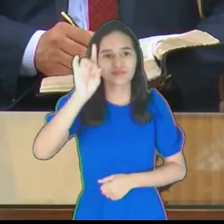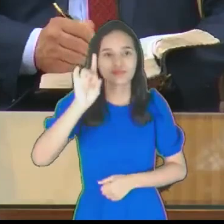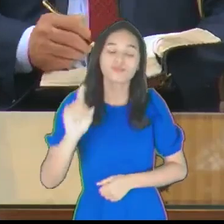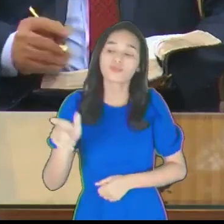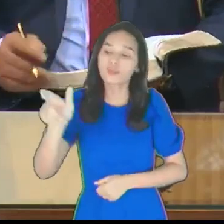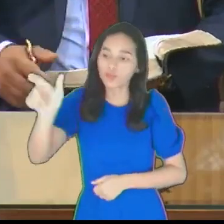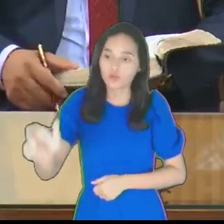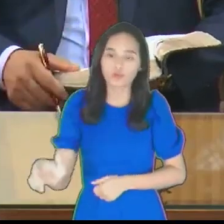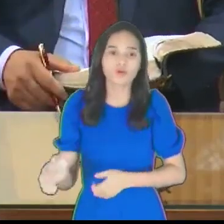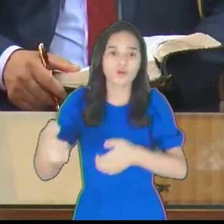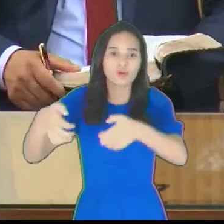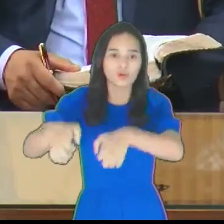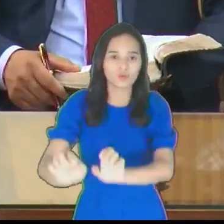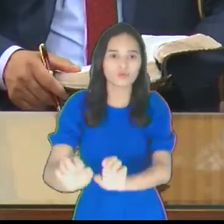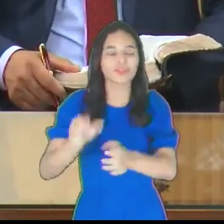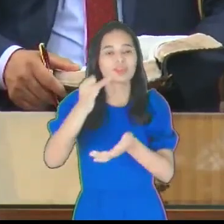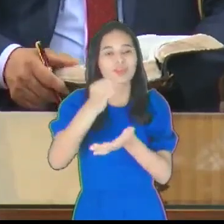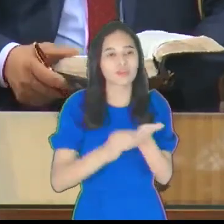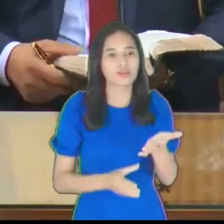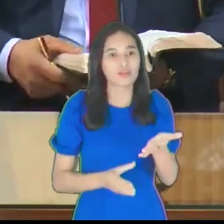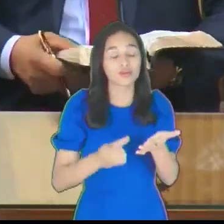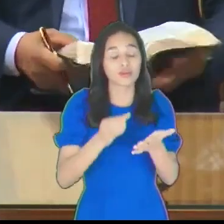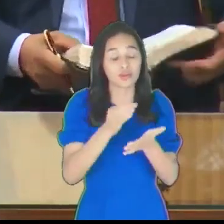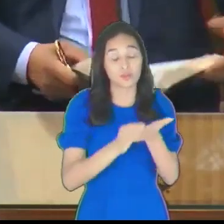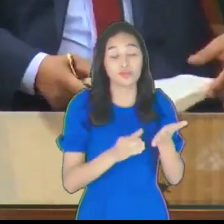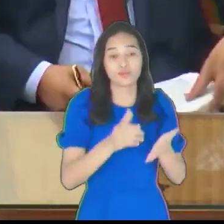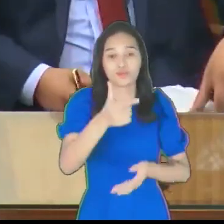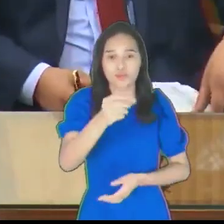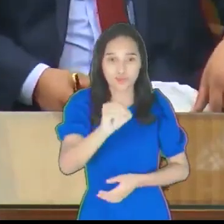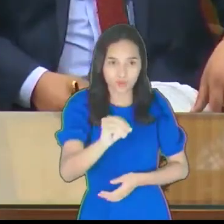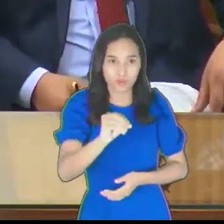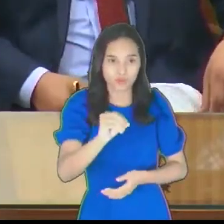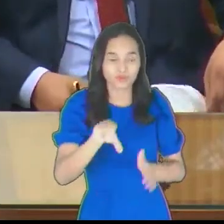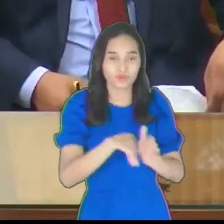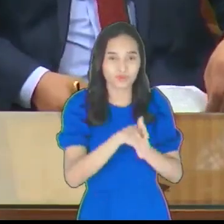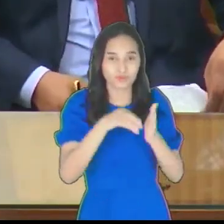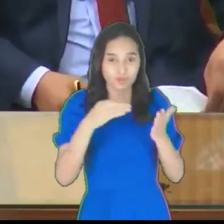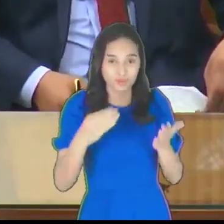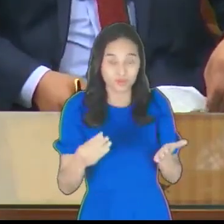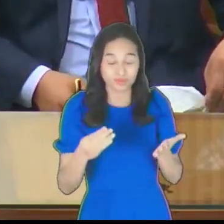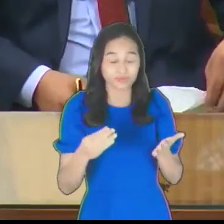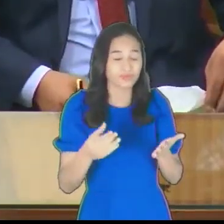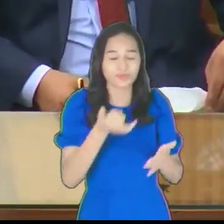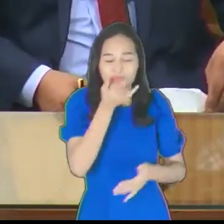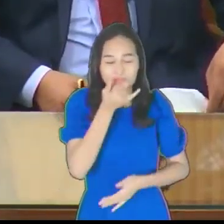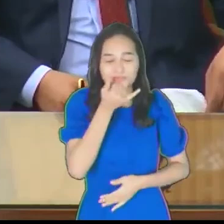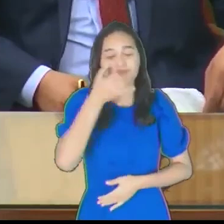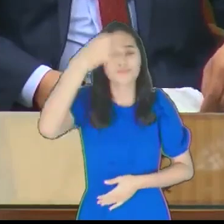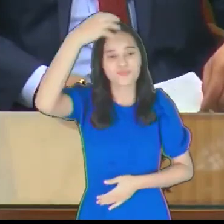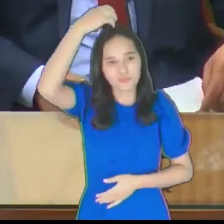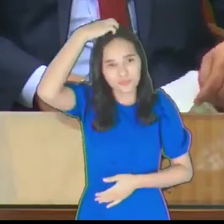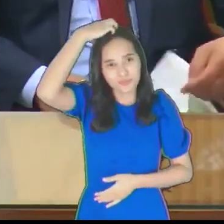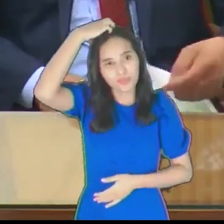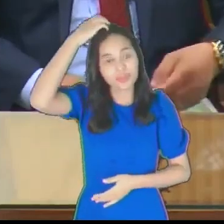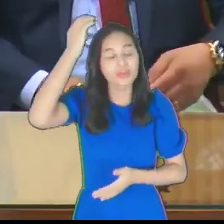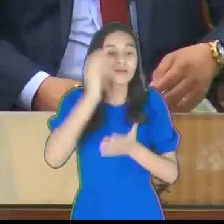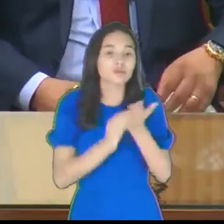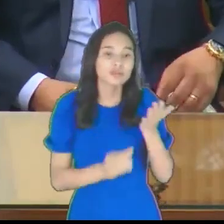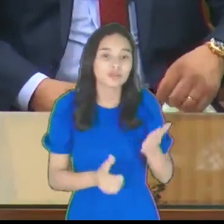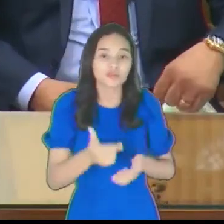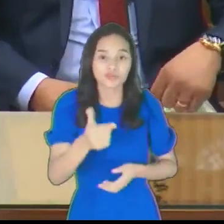rei Ezequias. Capítulo 20 de Crônicas de Reis, capítulo 20 de 2